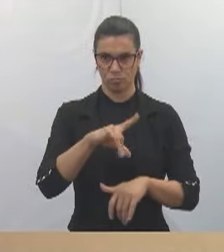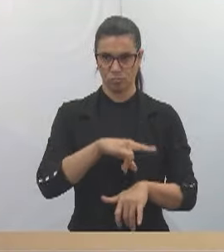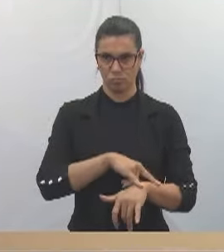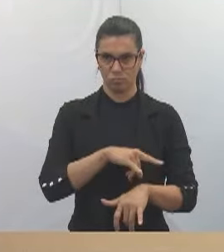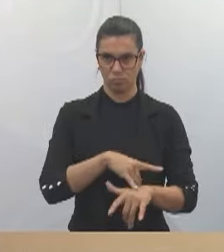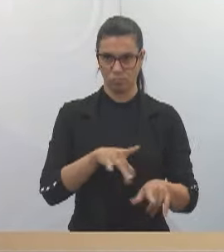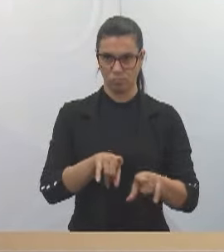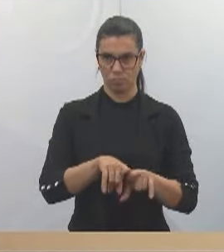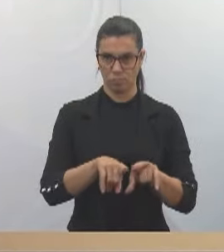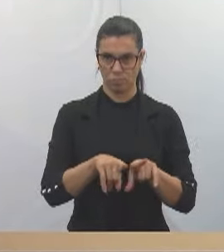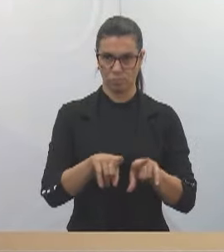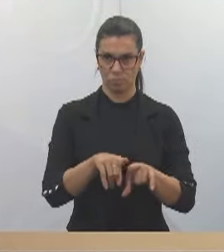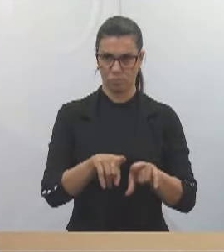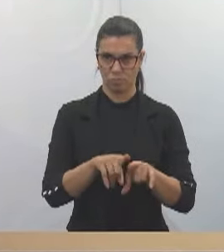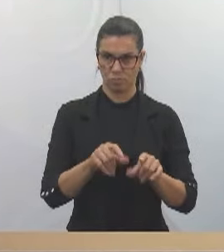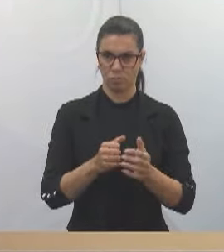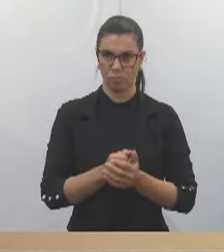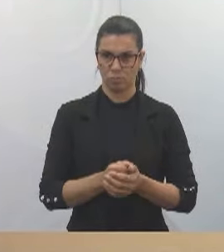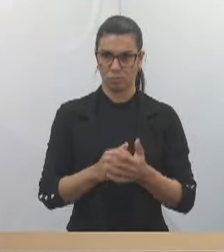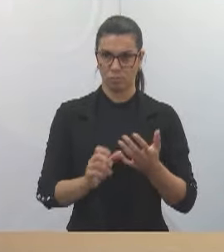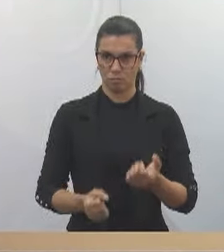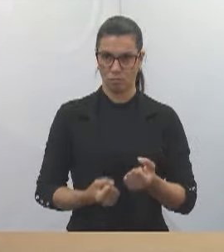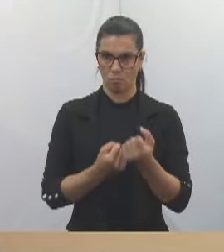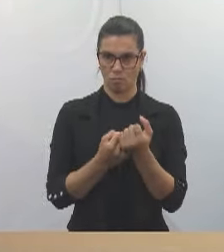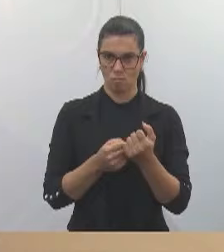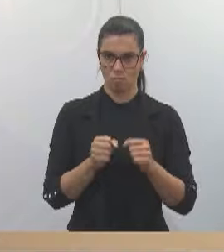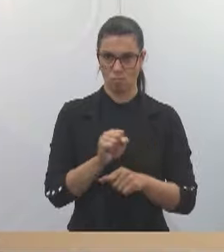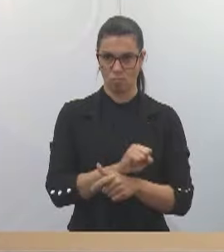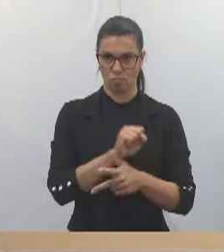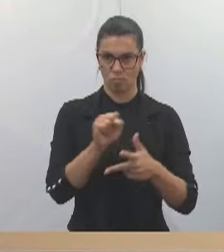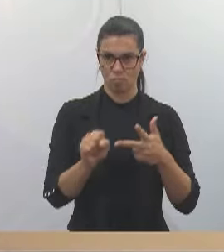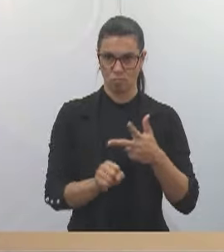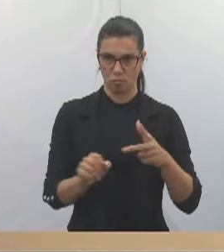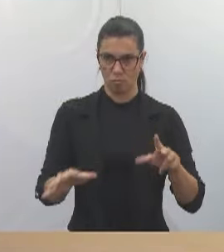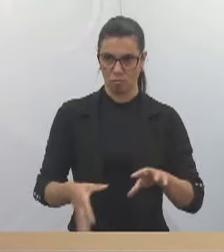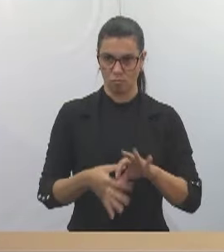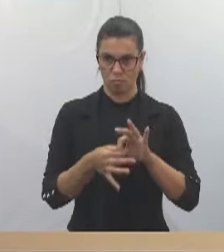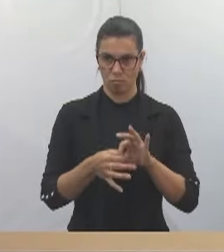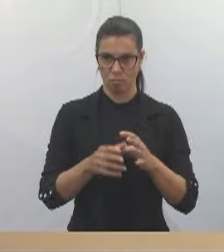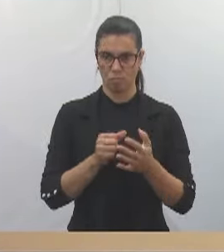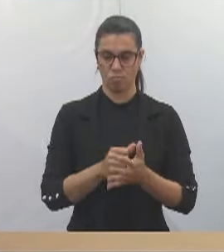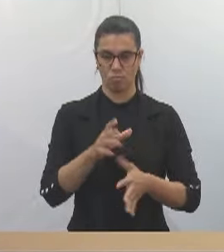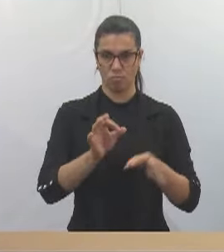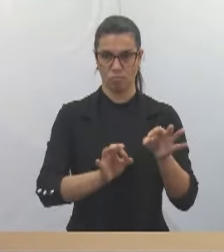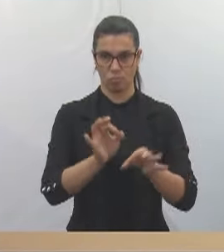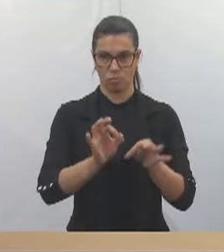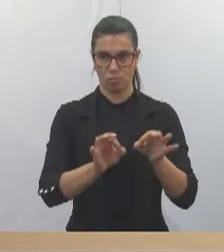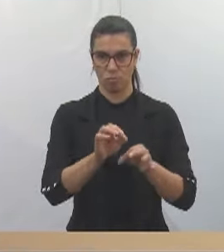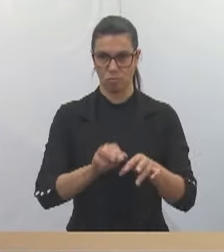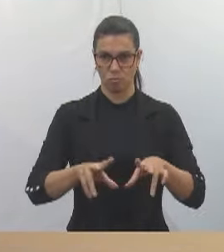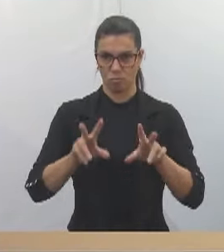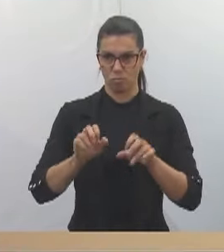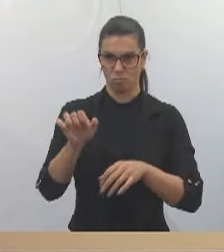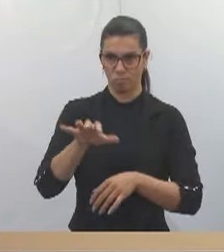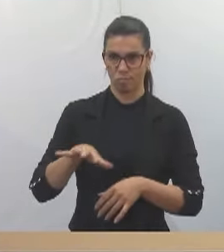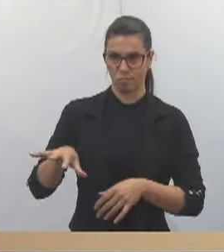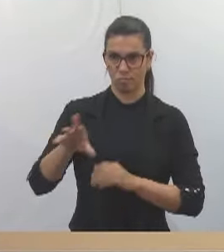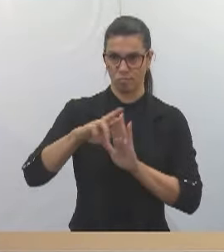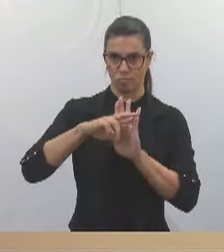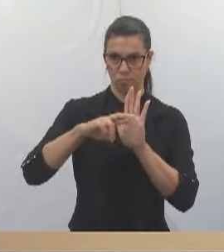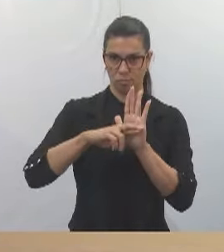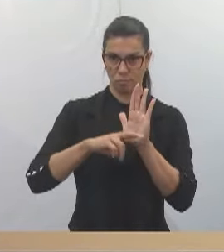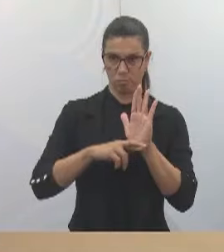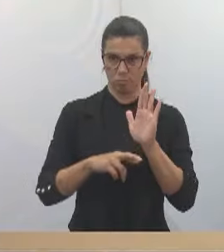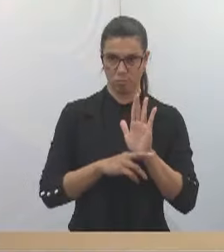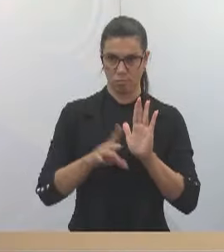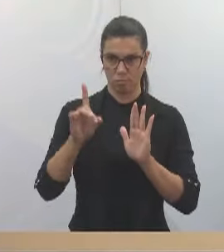em colaboração gratuita com o poder público. As relações jurídicas de um condomínio são normas de